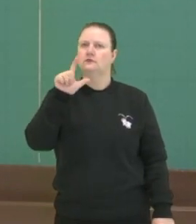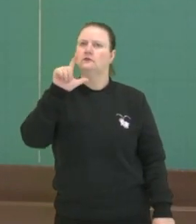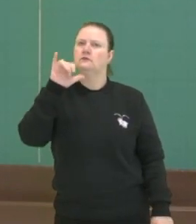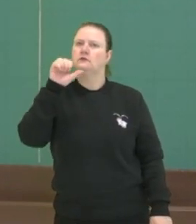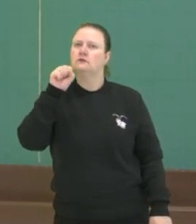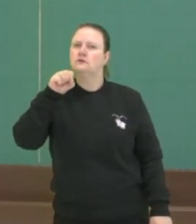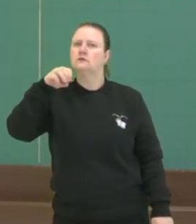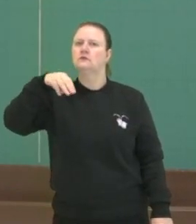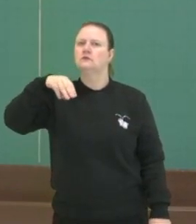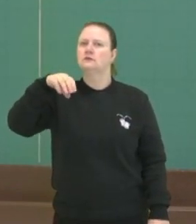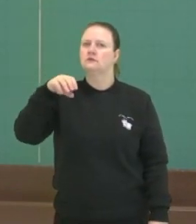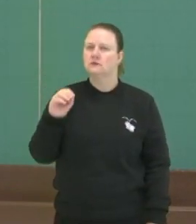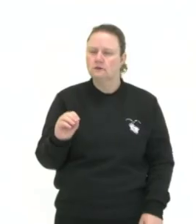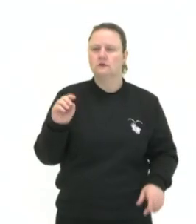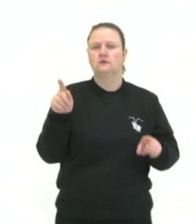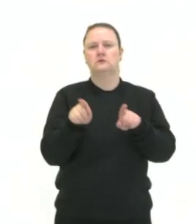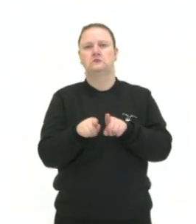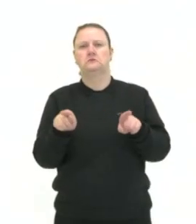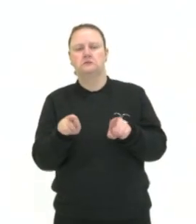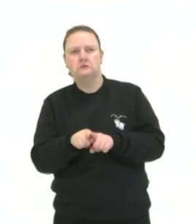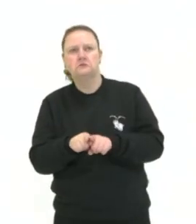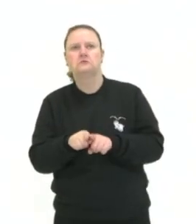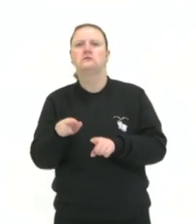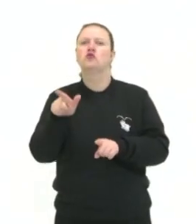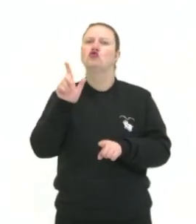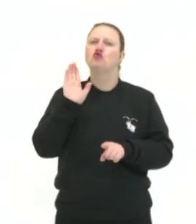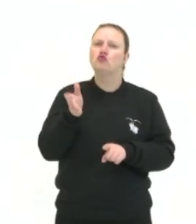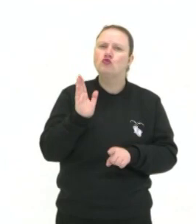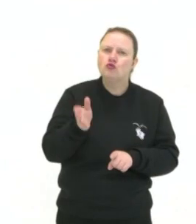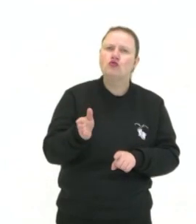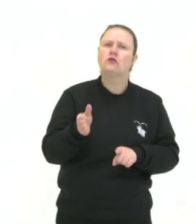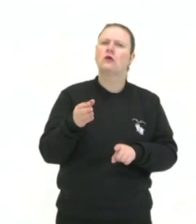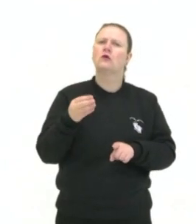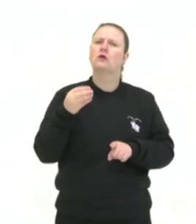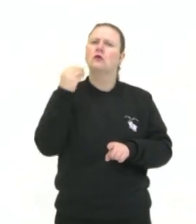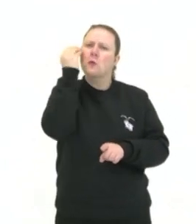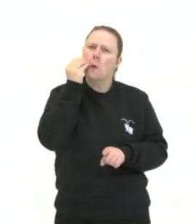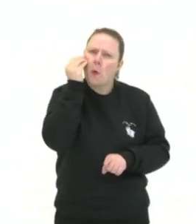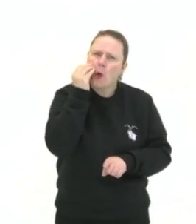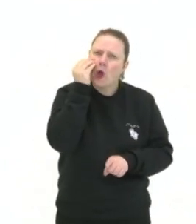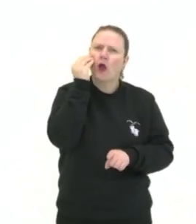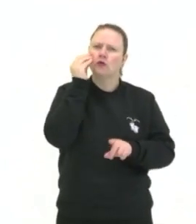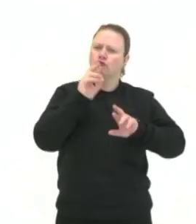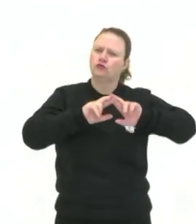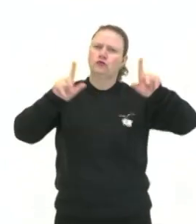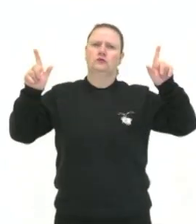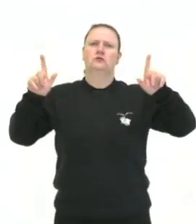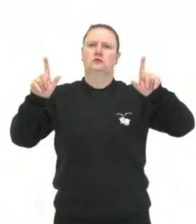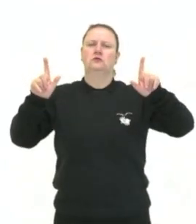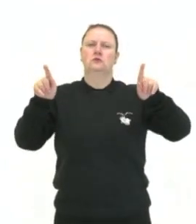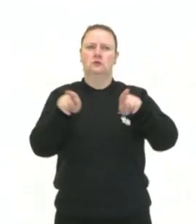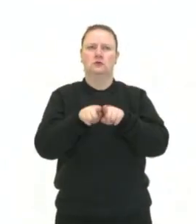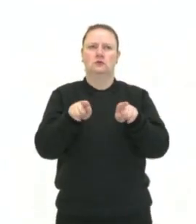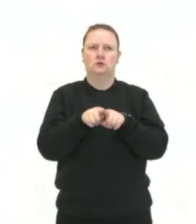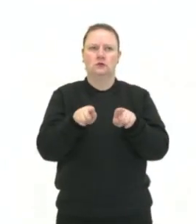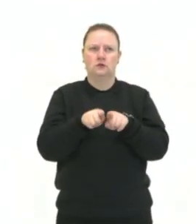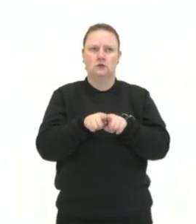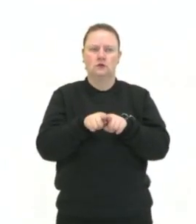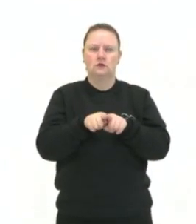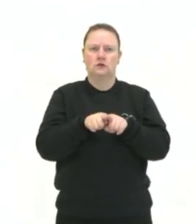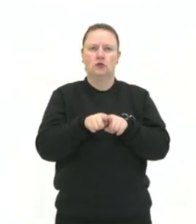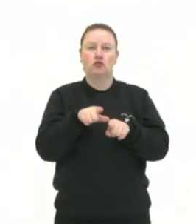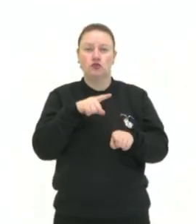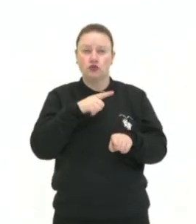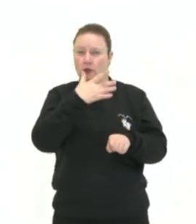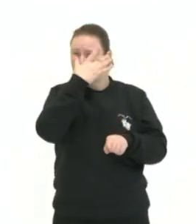fez o surrealismo, que ele fez o Manifesto 24, ele já era a parte de literatura. Então tem a união dos dois. Considerado por Breton, posteriormente outros críticos da arte, o